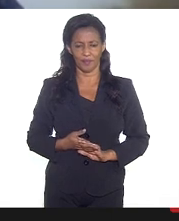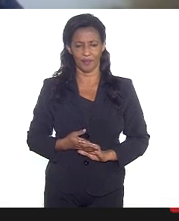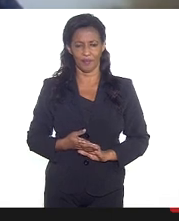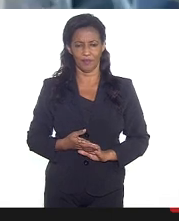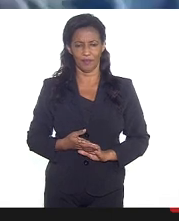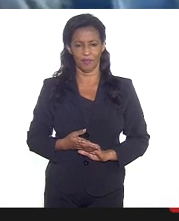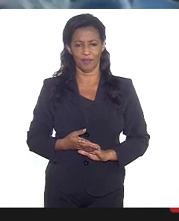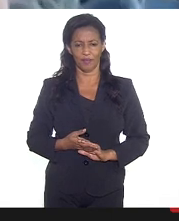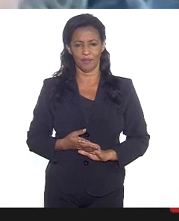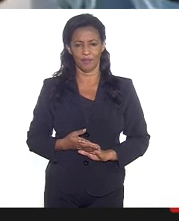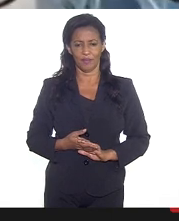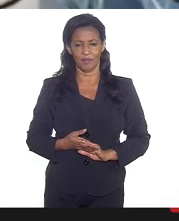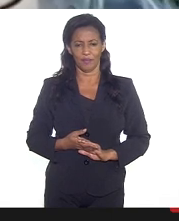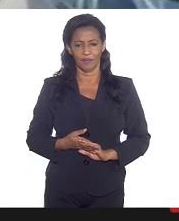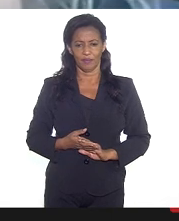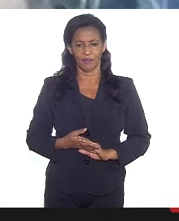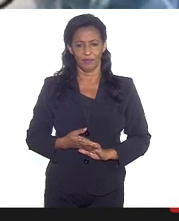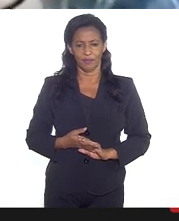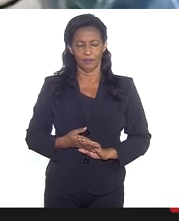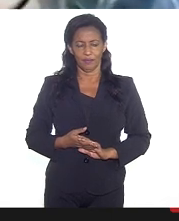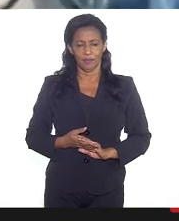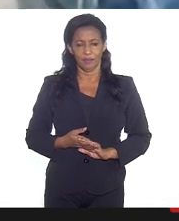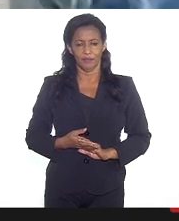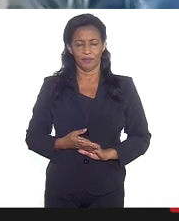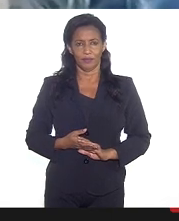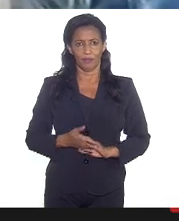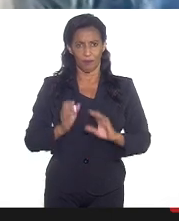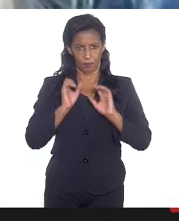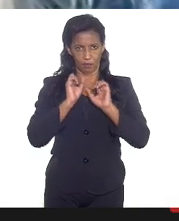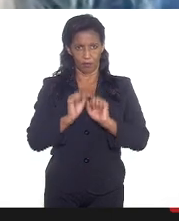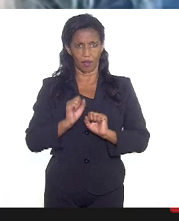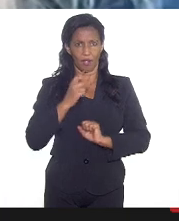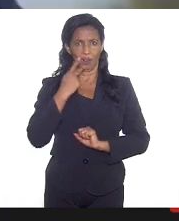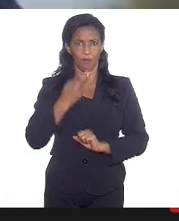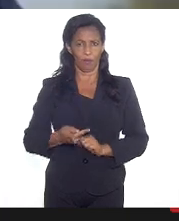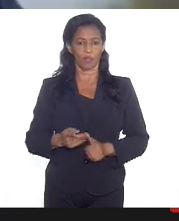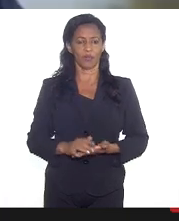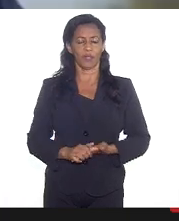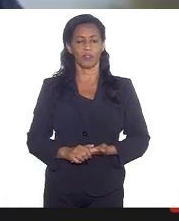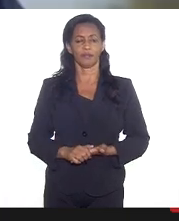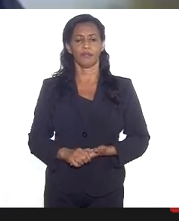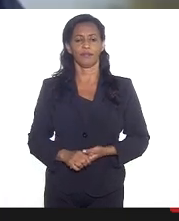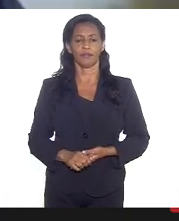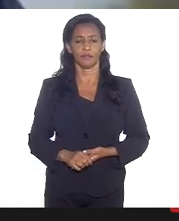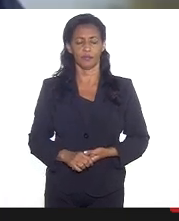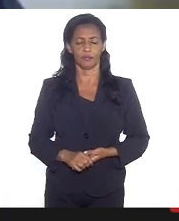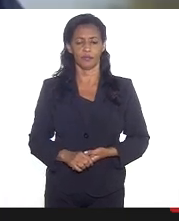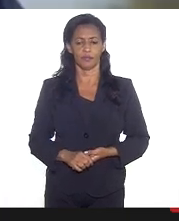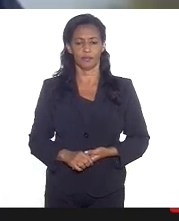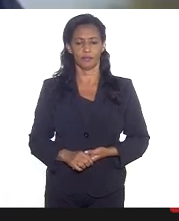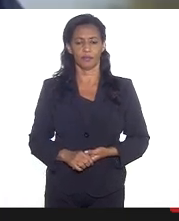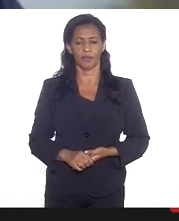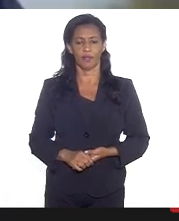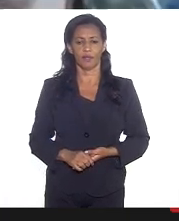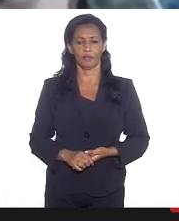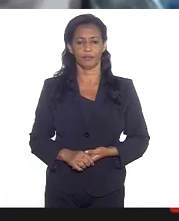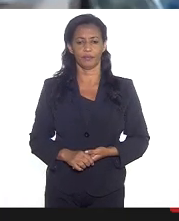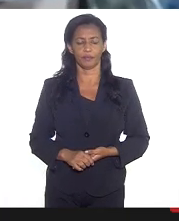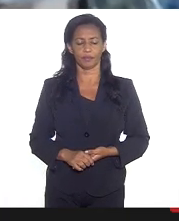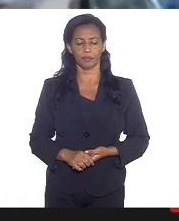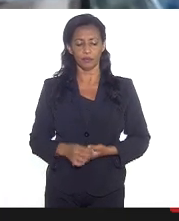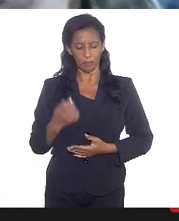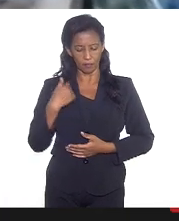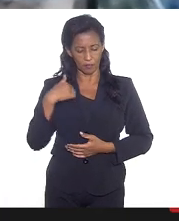ainda não. Posso falar? Sim, procurador. Bem, eu ouvi